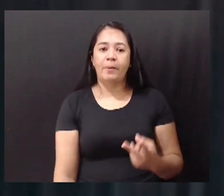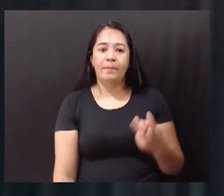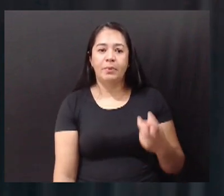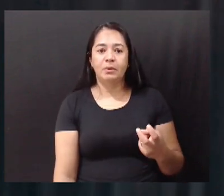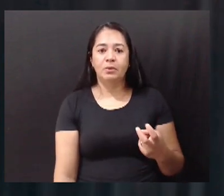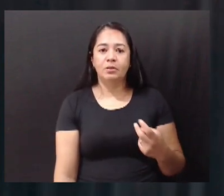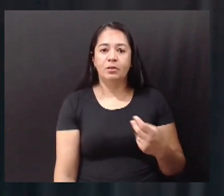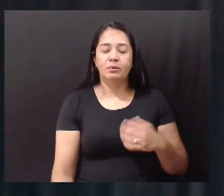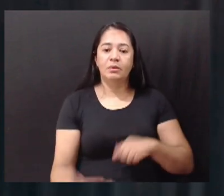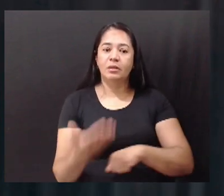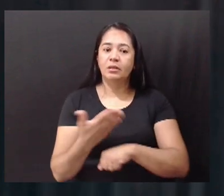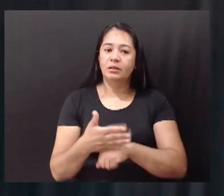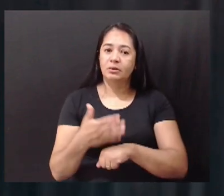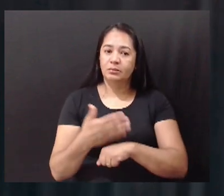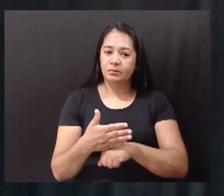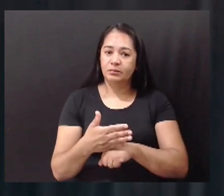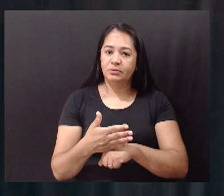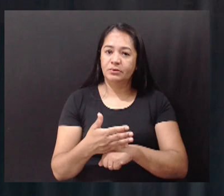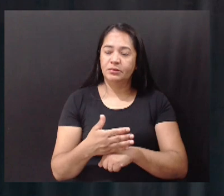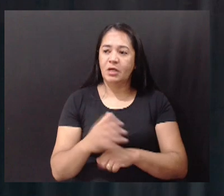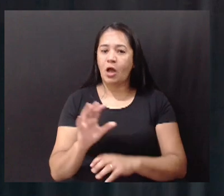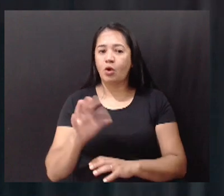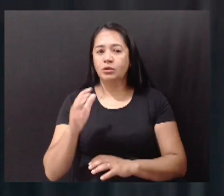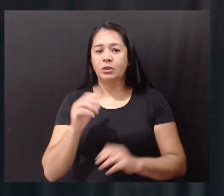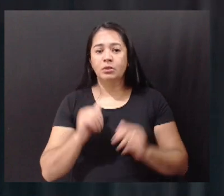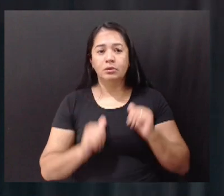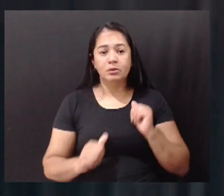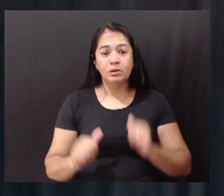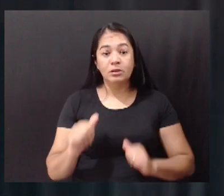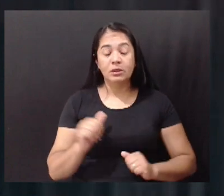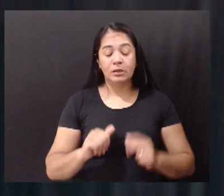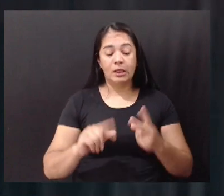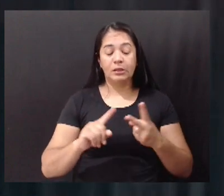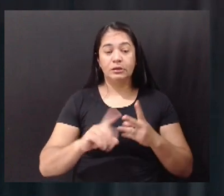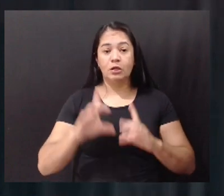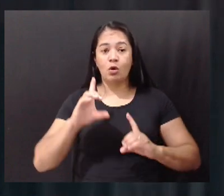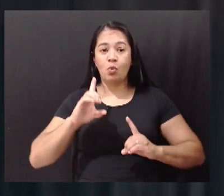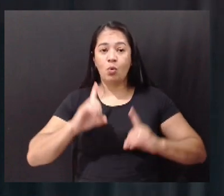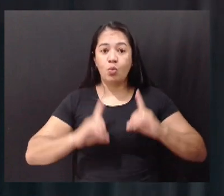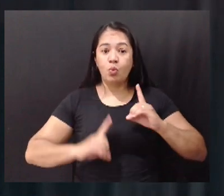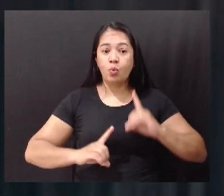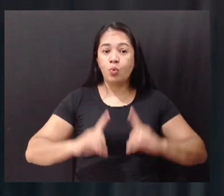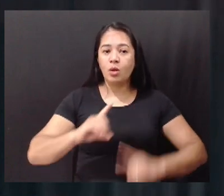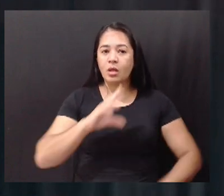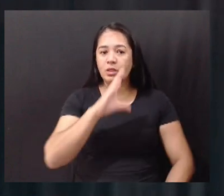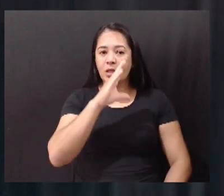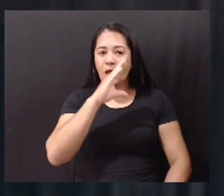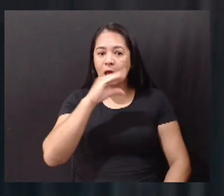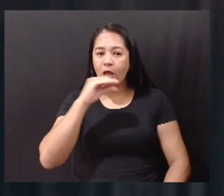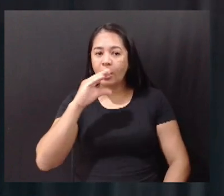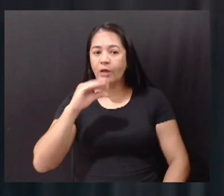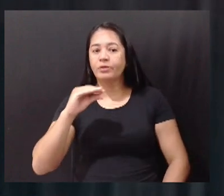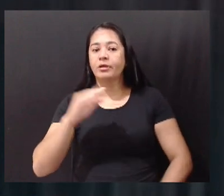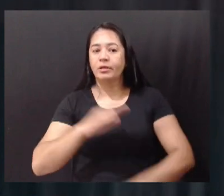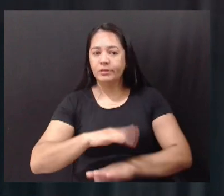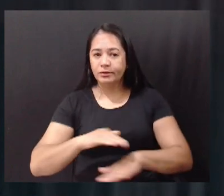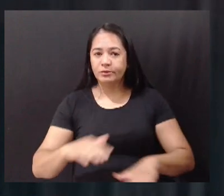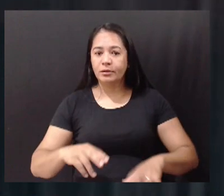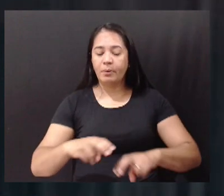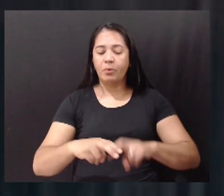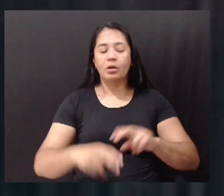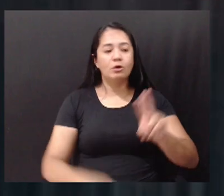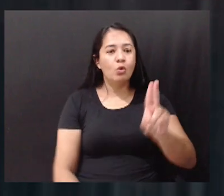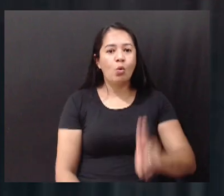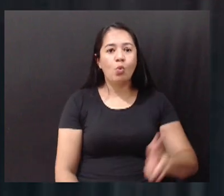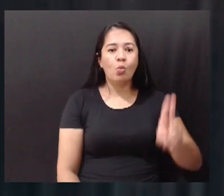muitos quadros de ansiedade, de depressão, na infância e adolescência associados a esse uso excessivo